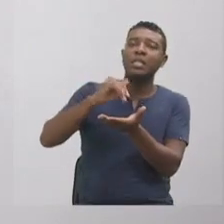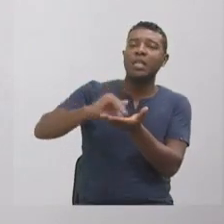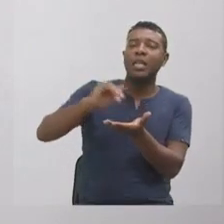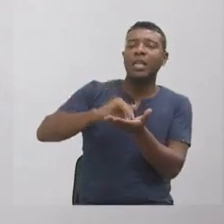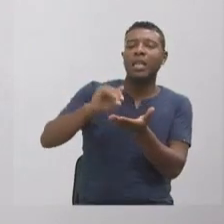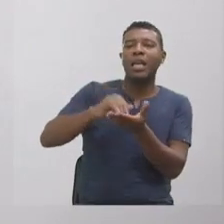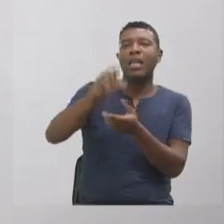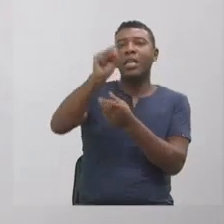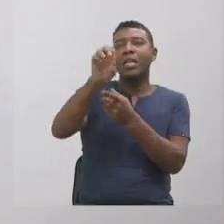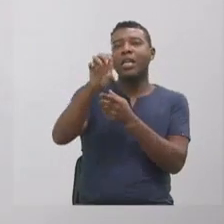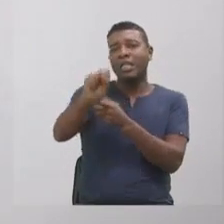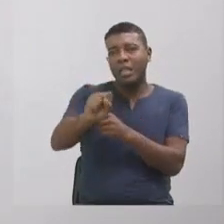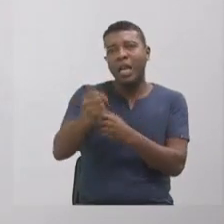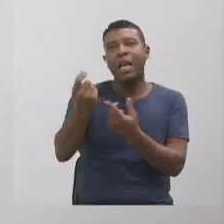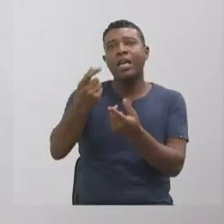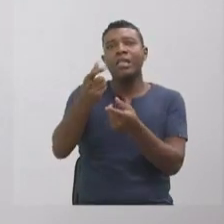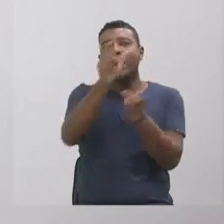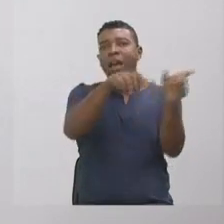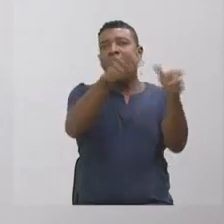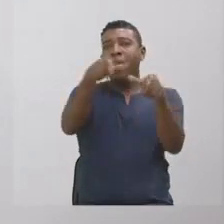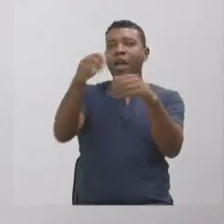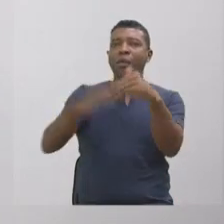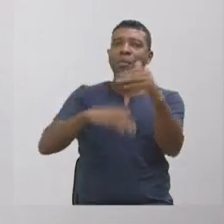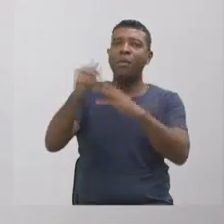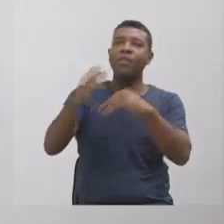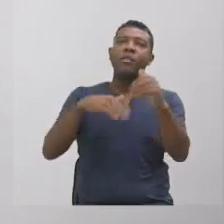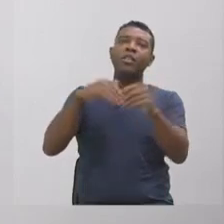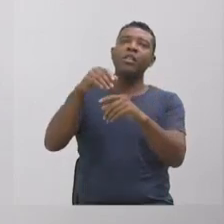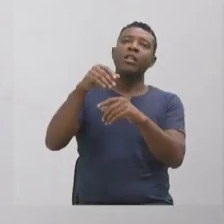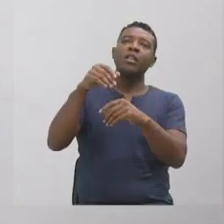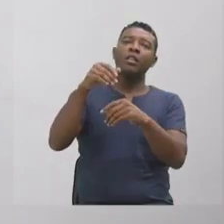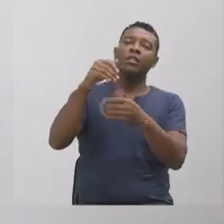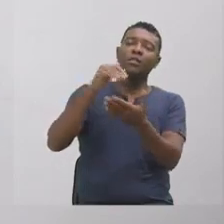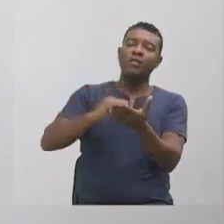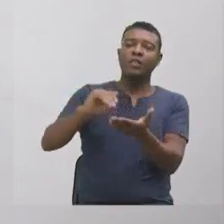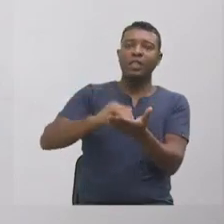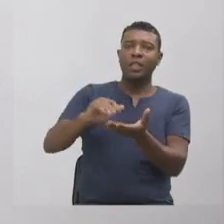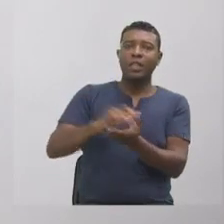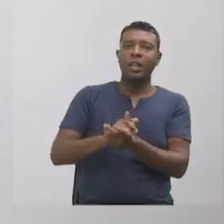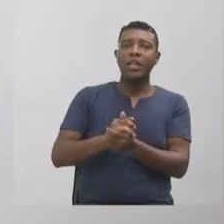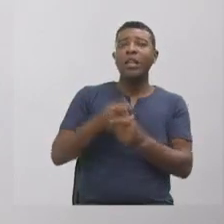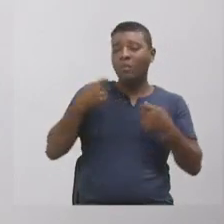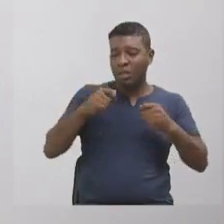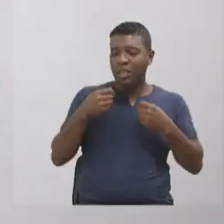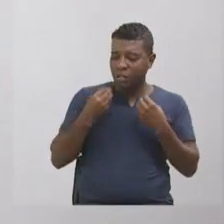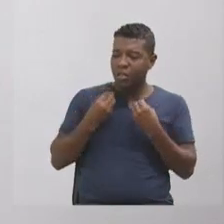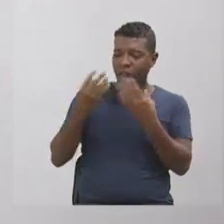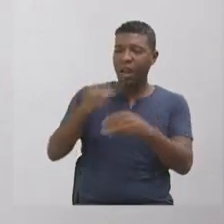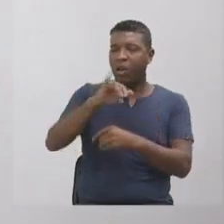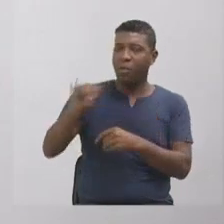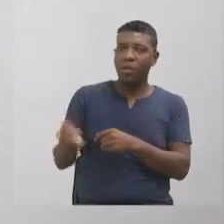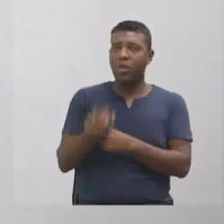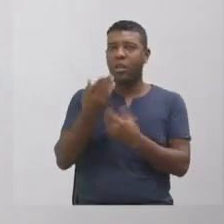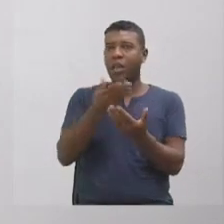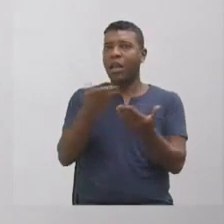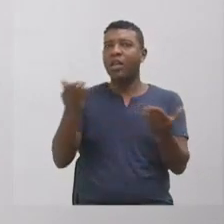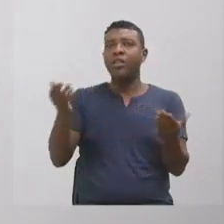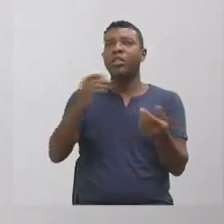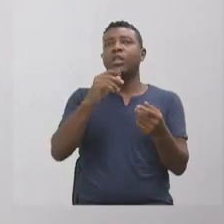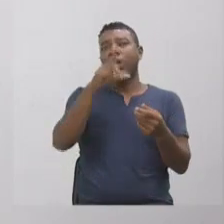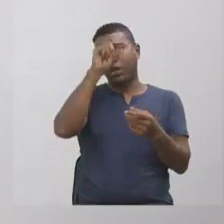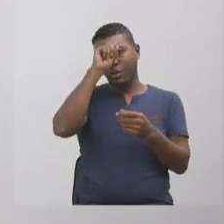próprios secretários municipais de saúde Então eu acho que nós precisamos fazer essa função e dar oportunidade para os hospitais que tem essa resolutividade